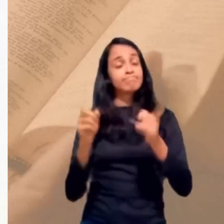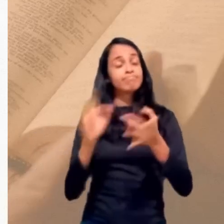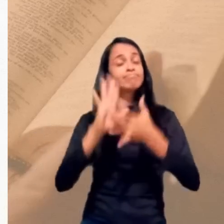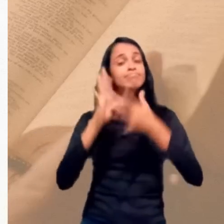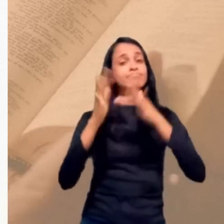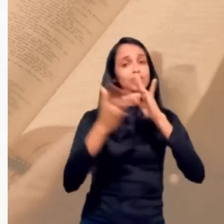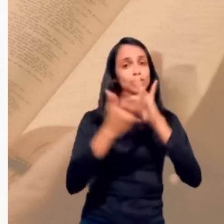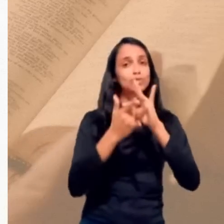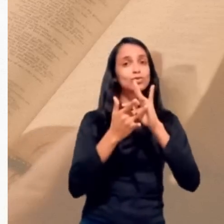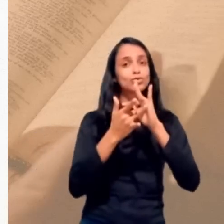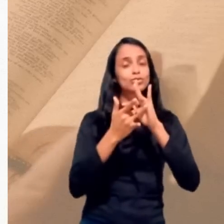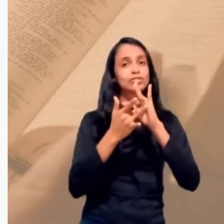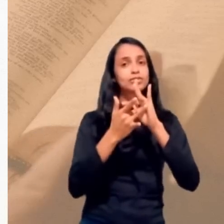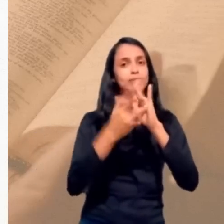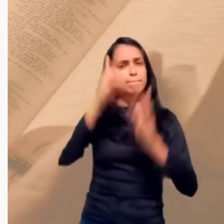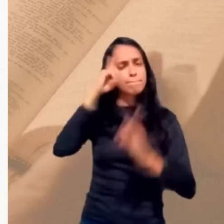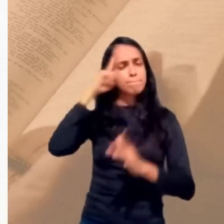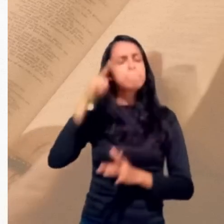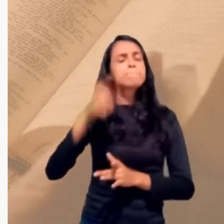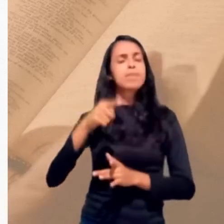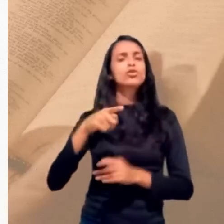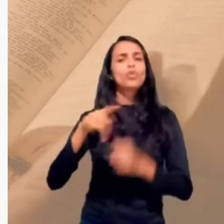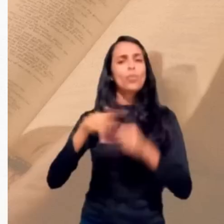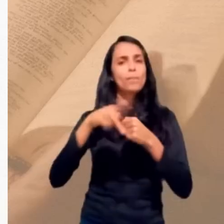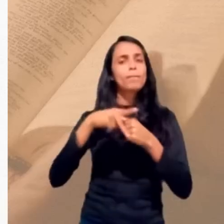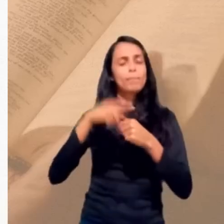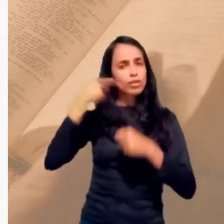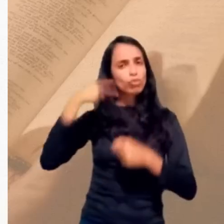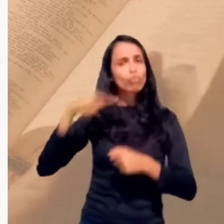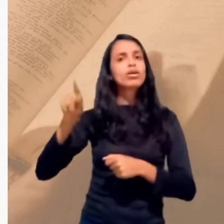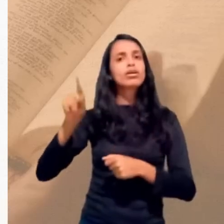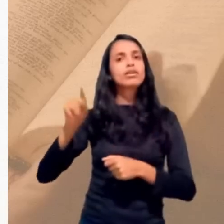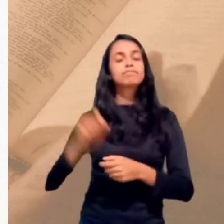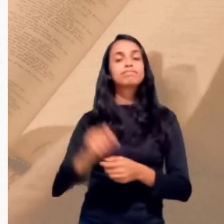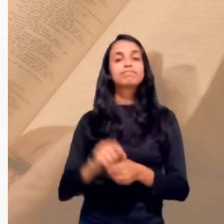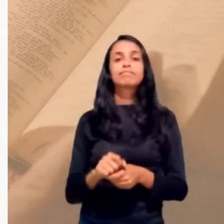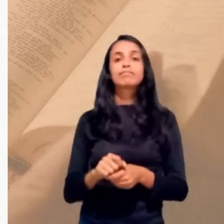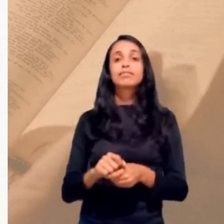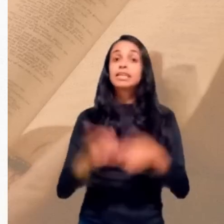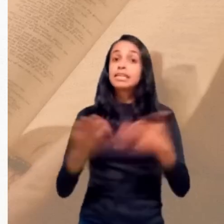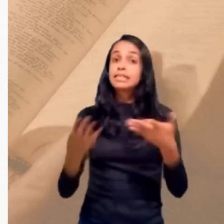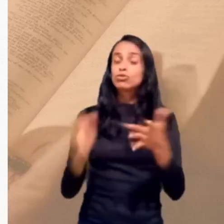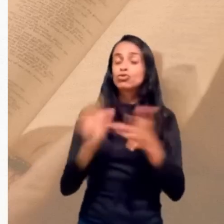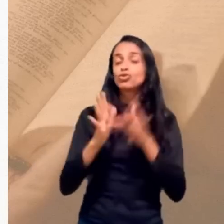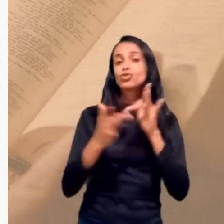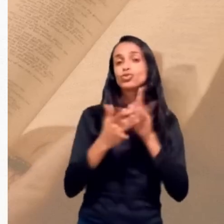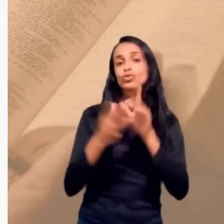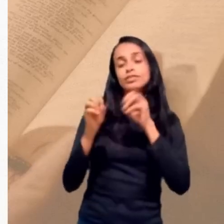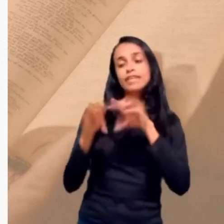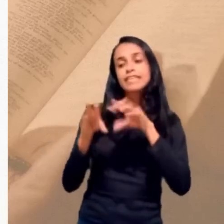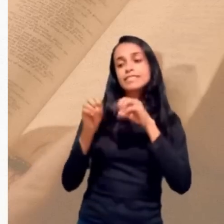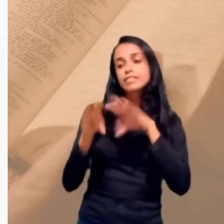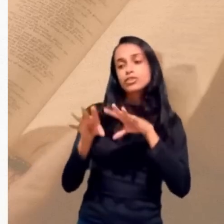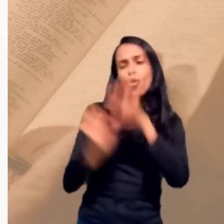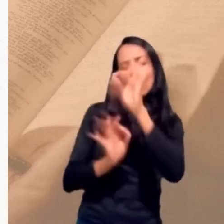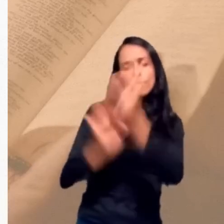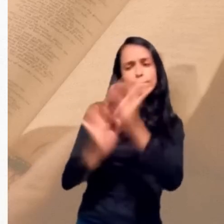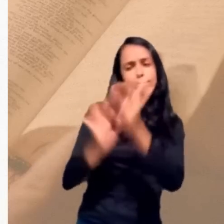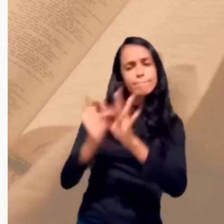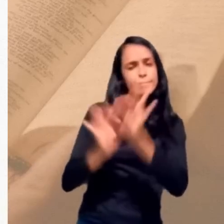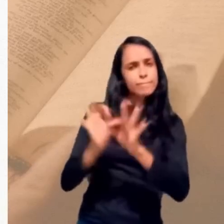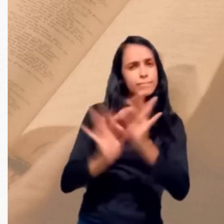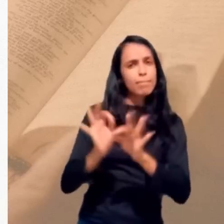chamou. Para isso o preparara sua própria experiência de sofrimento